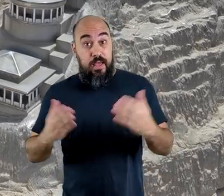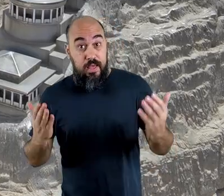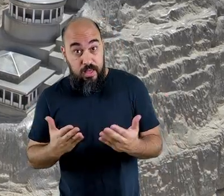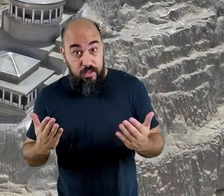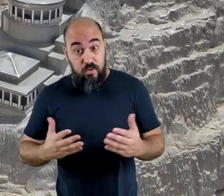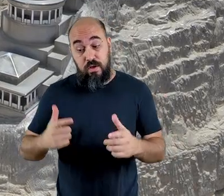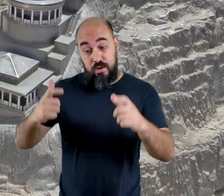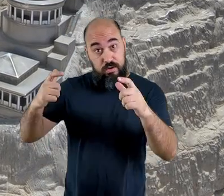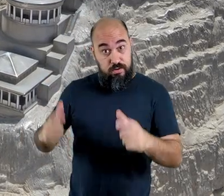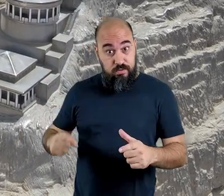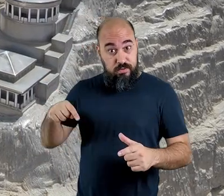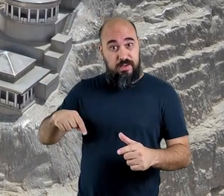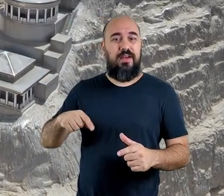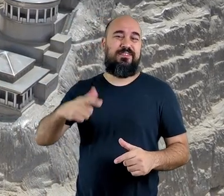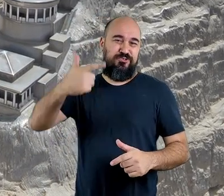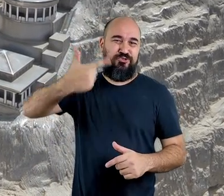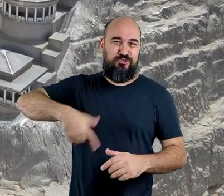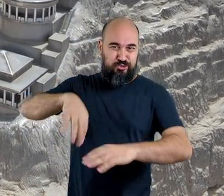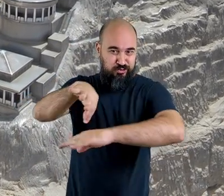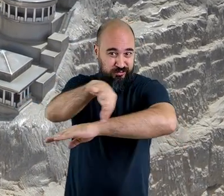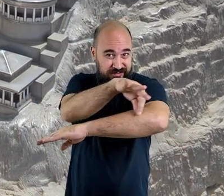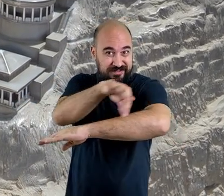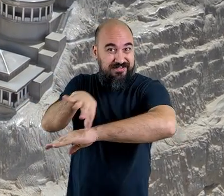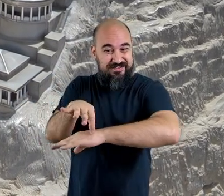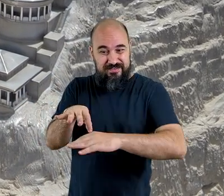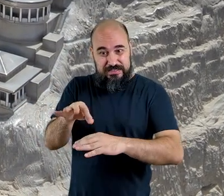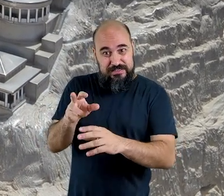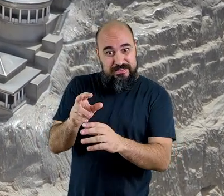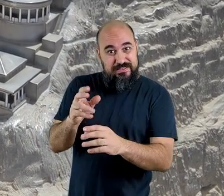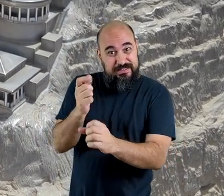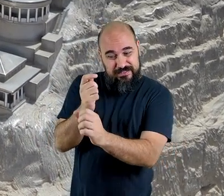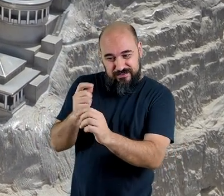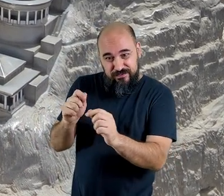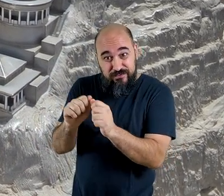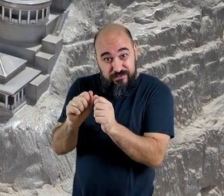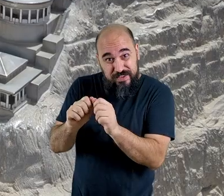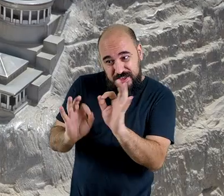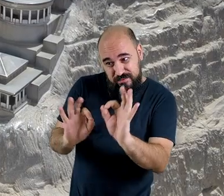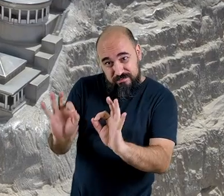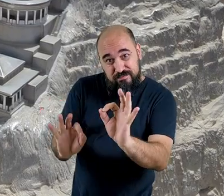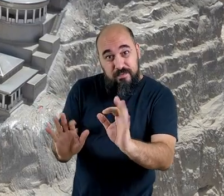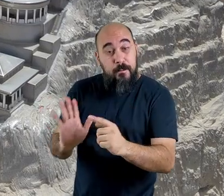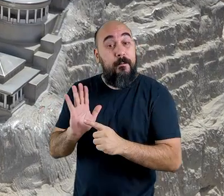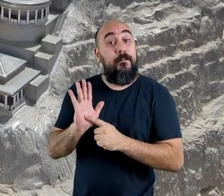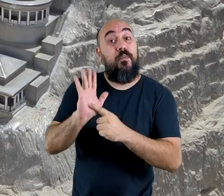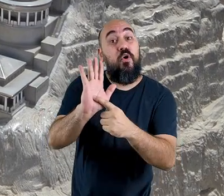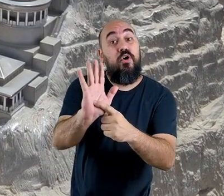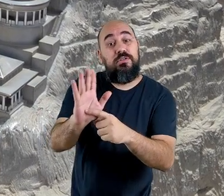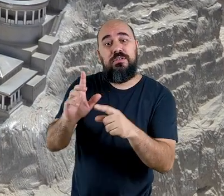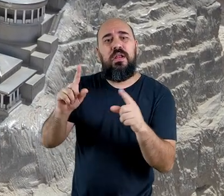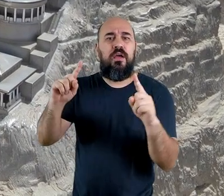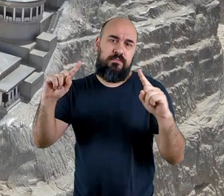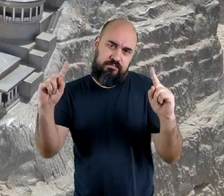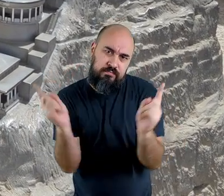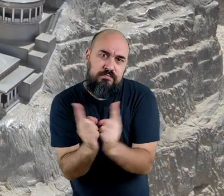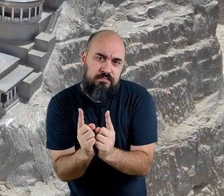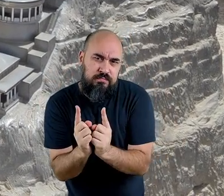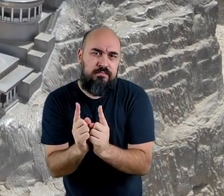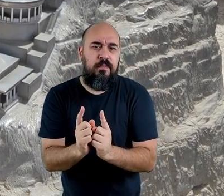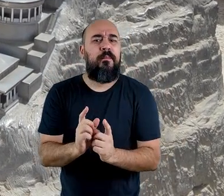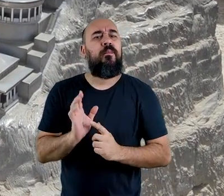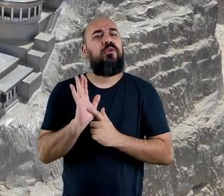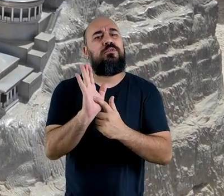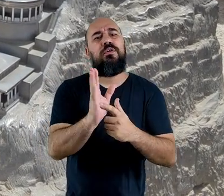Nós estamos agora em mais uma maquete com um pedaço do Palácio de Herodes. E essas maquetes que nós estamos mostrando para vocês estão